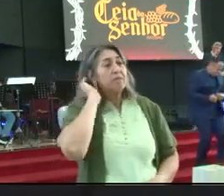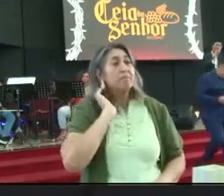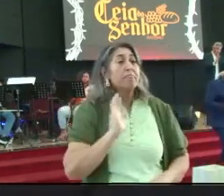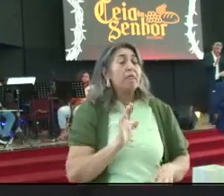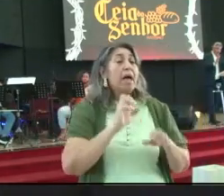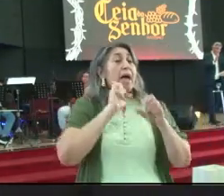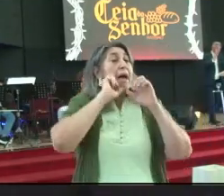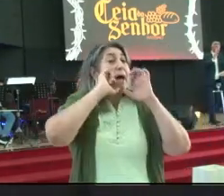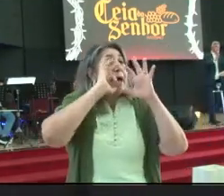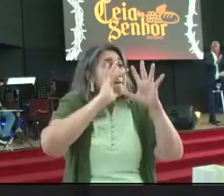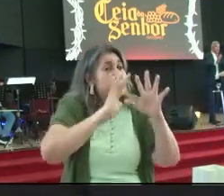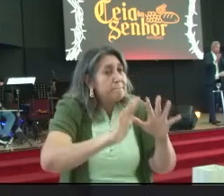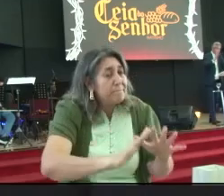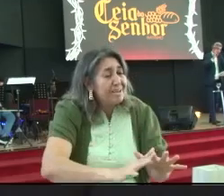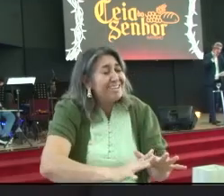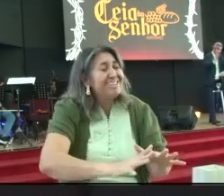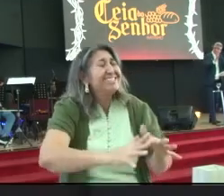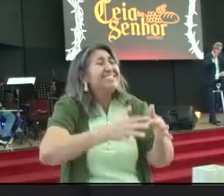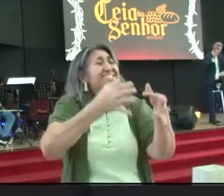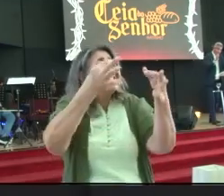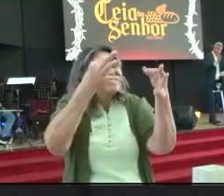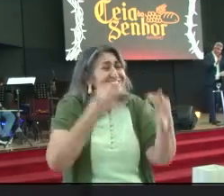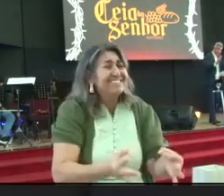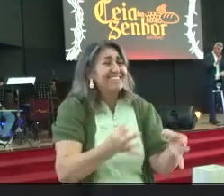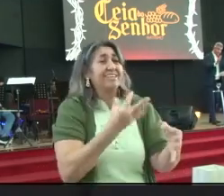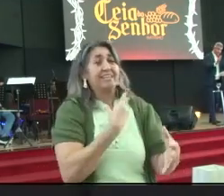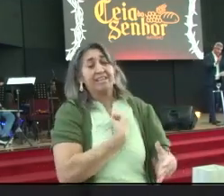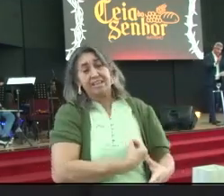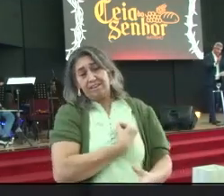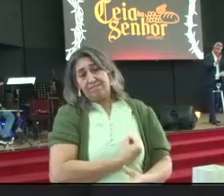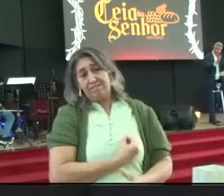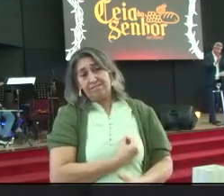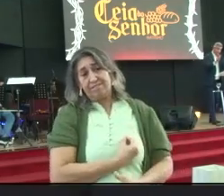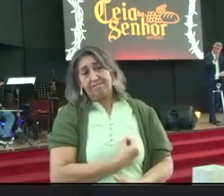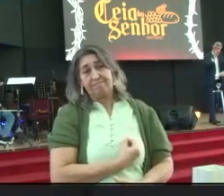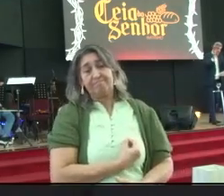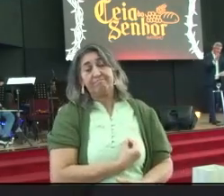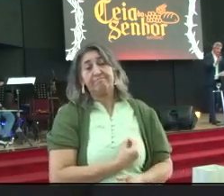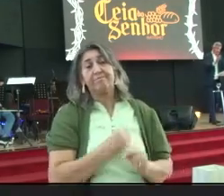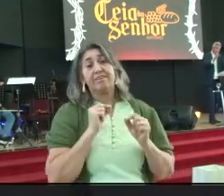A bênção plena de Deus sobre nossas vidas